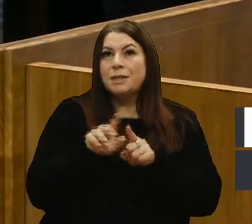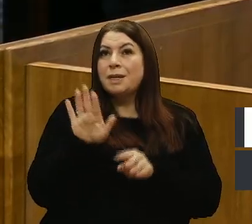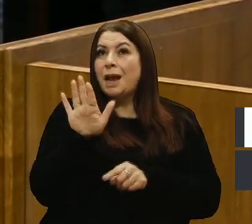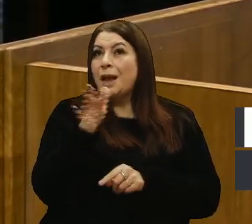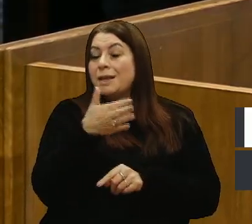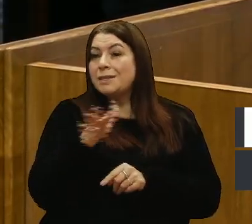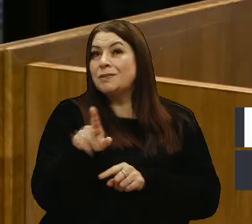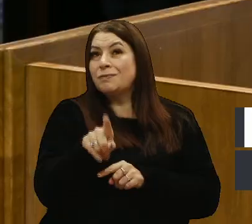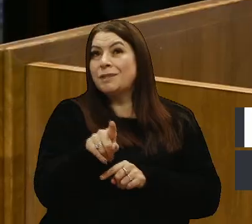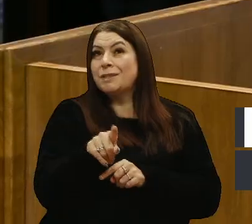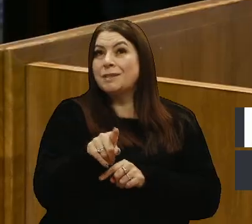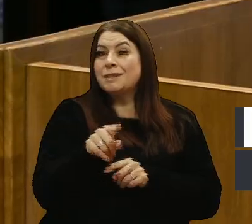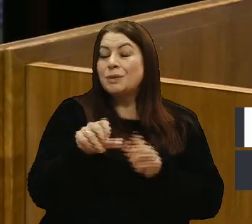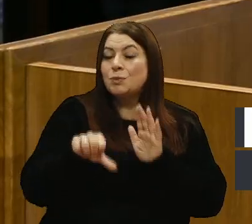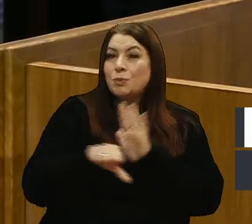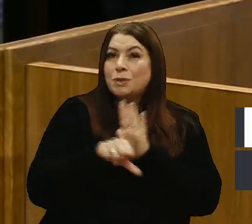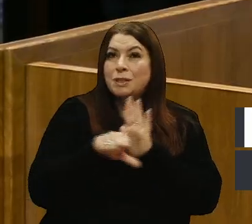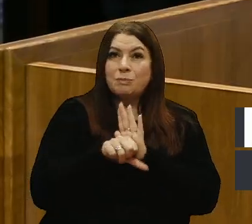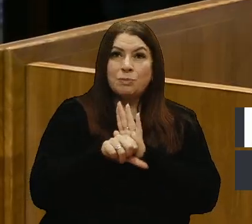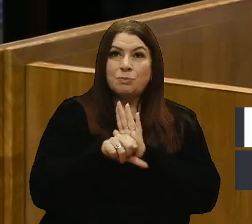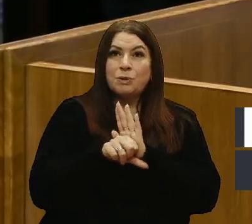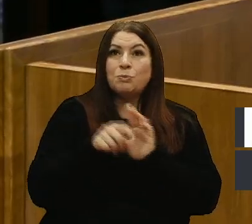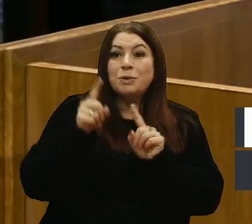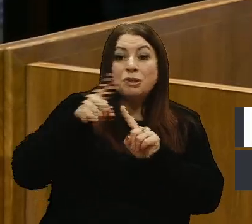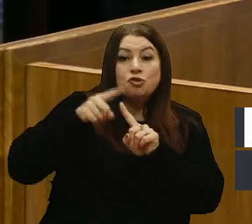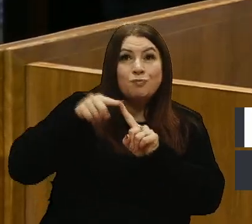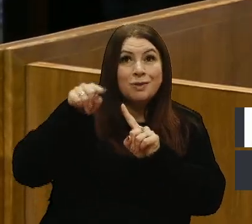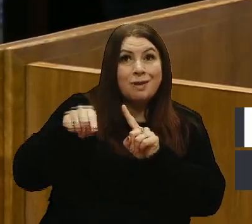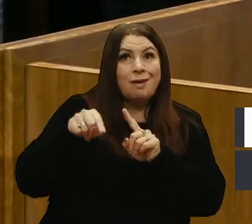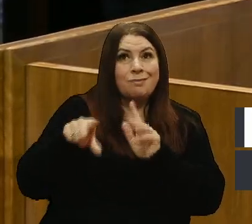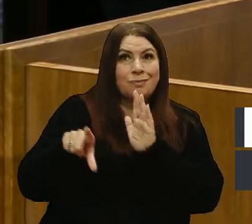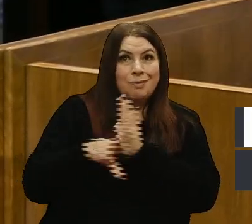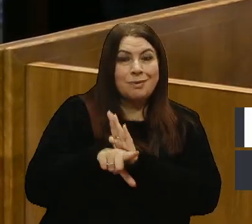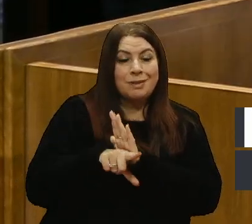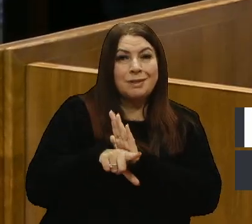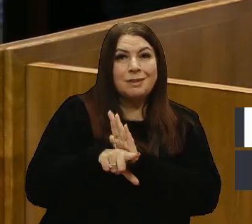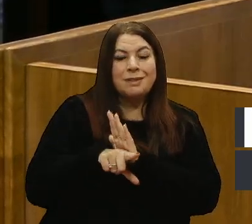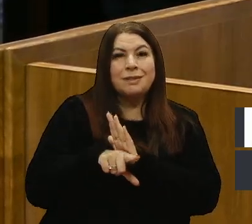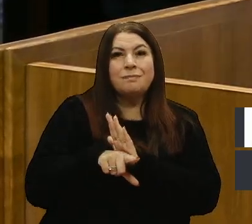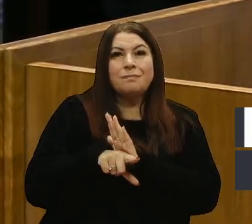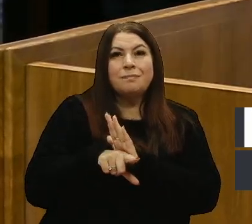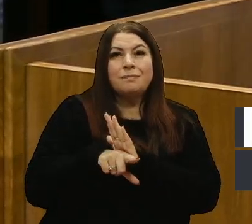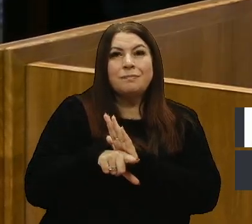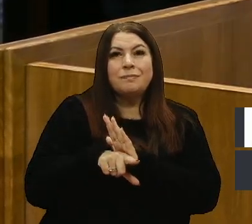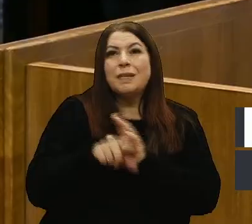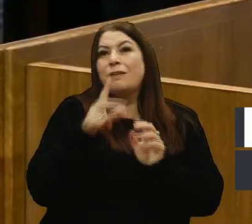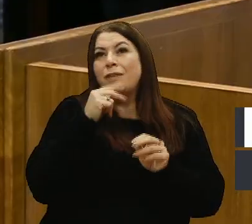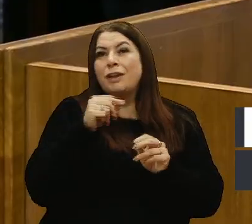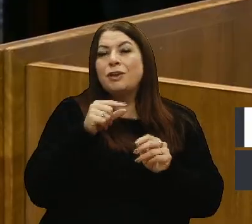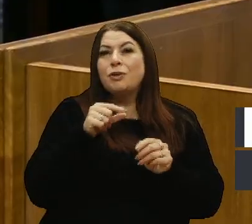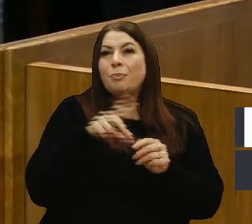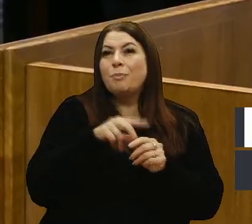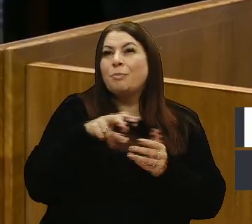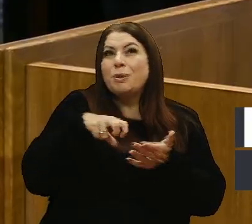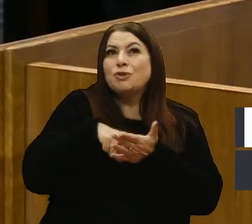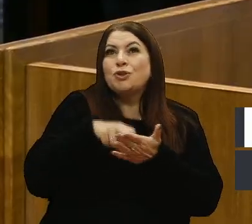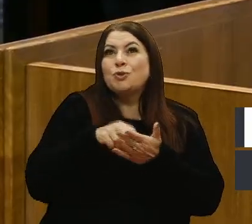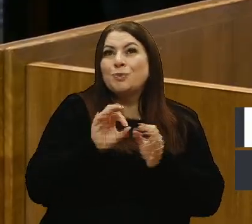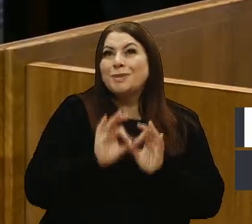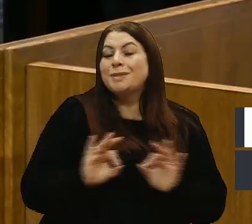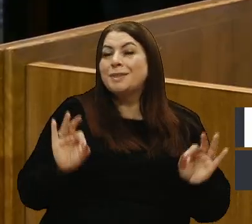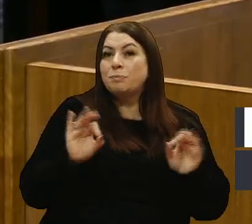vezes esse crime, por não ser tipificado, ele passa pelas penas brandas, né? Então, a gente